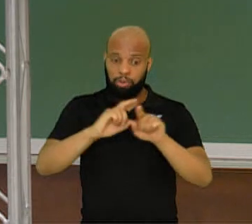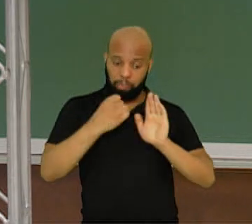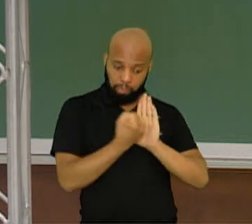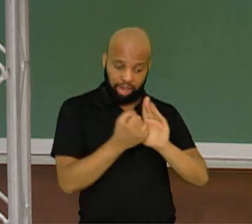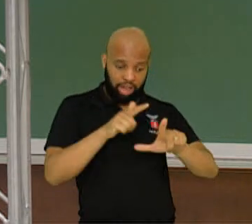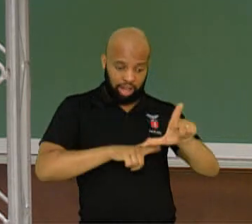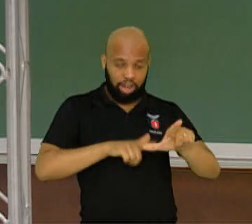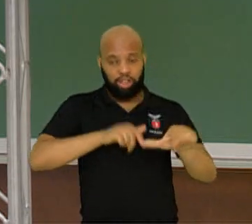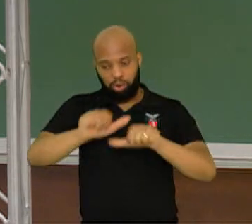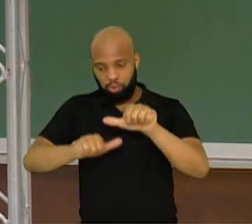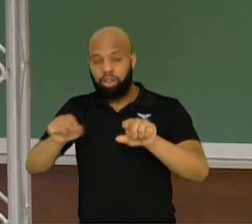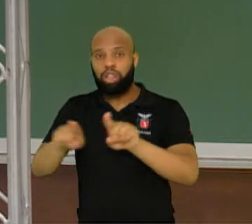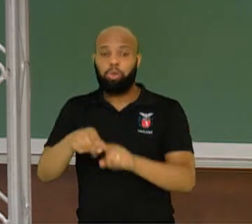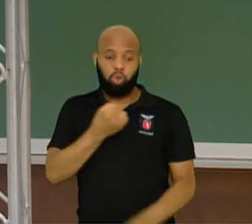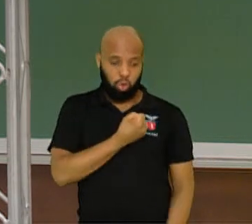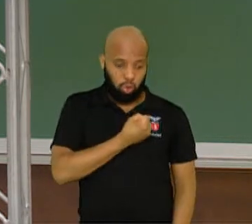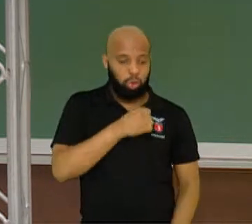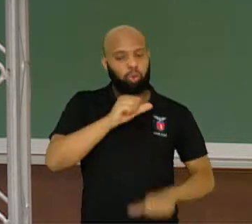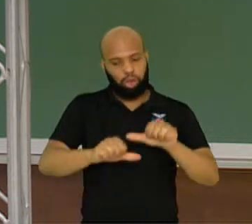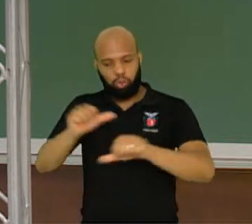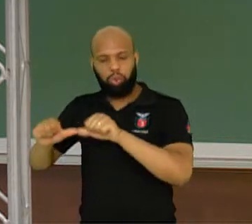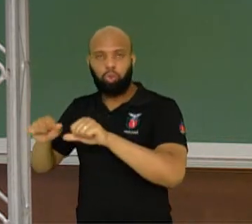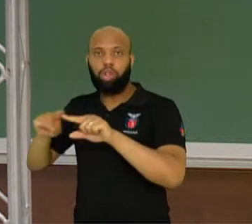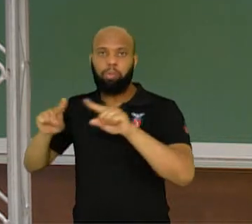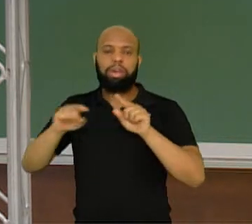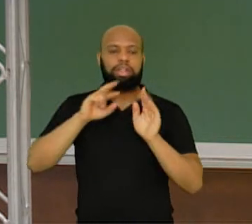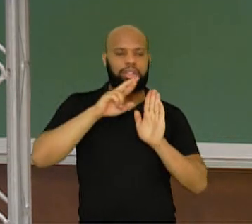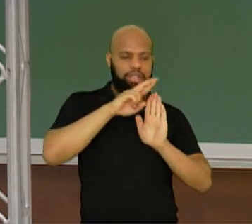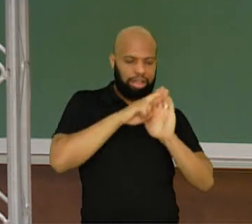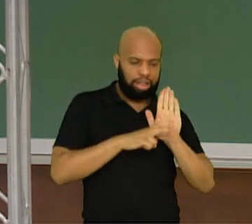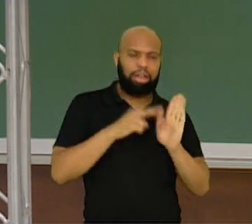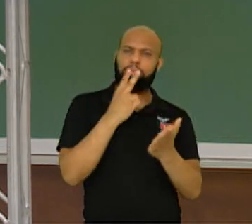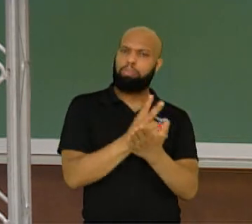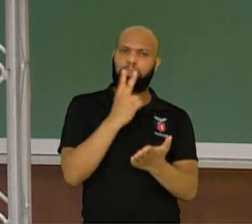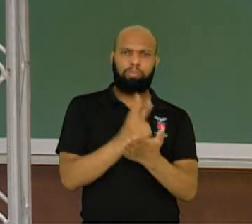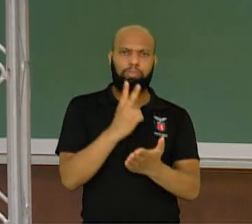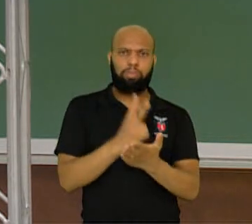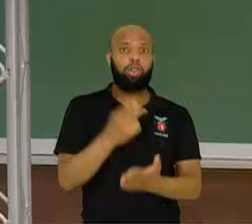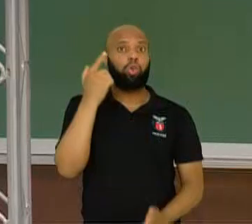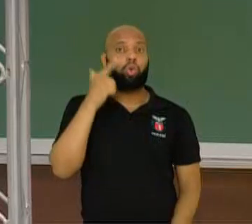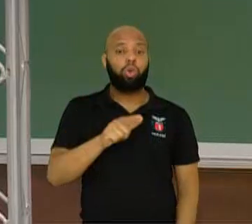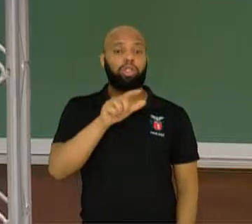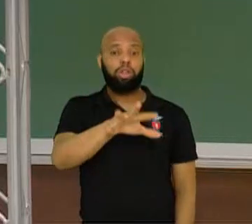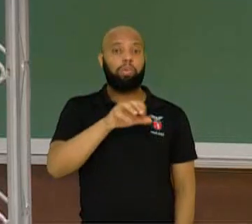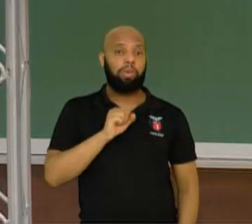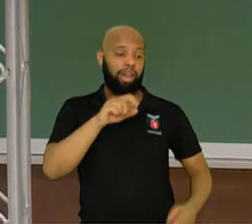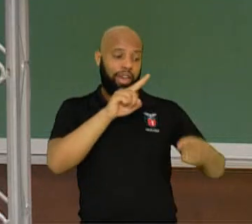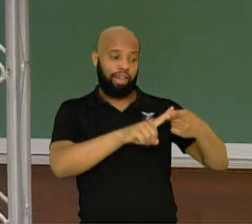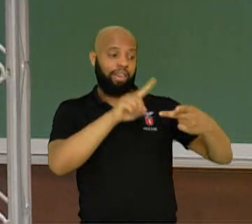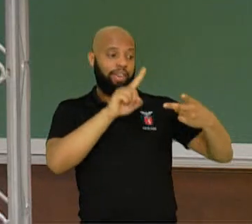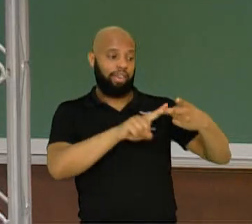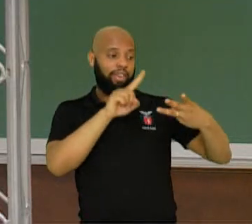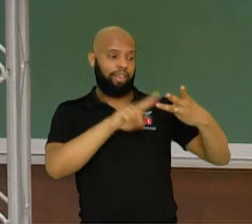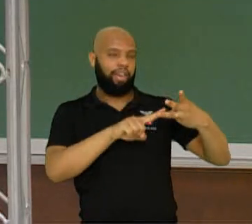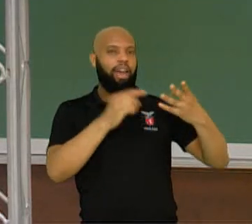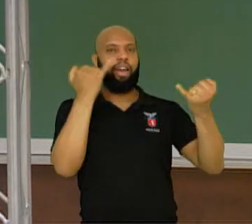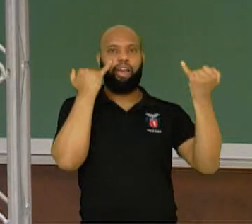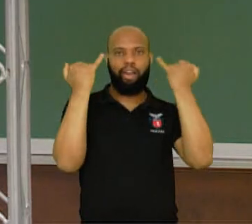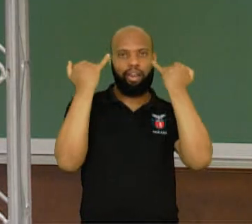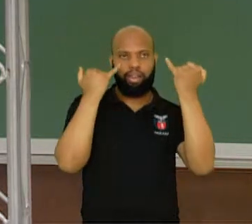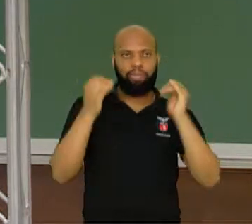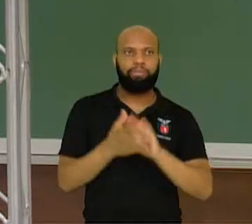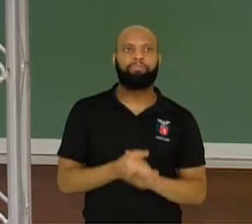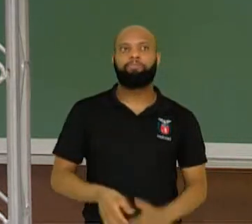vai mudar e cada número vai mudar. Mas a regra é a mesma. Eu consigo retirar essas 3 informações.